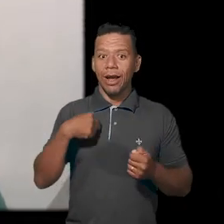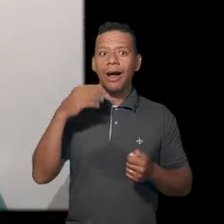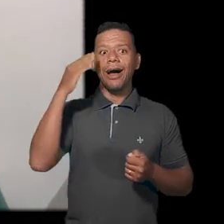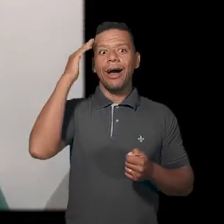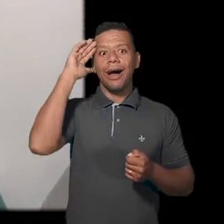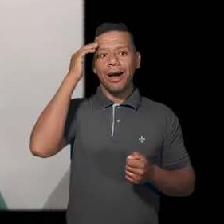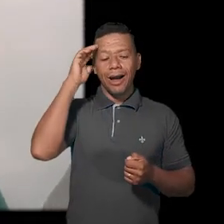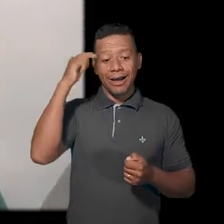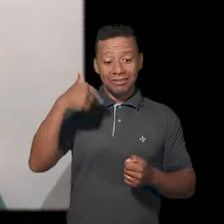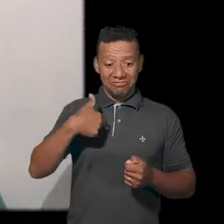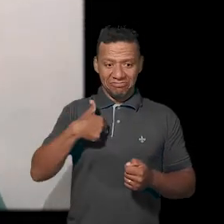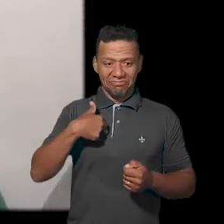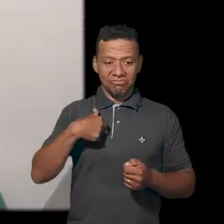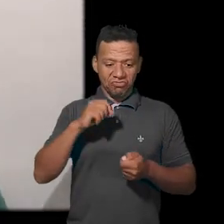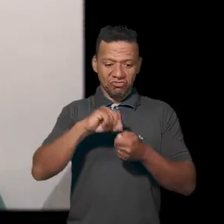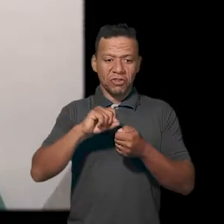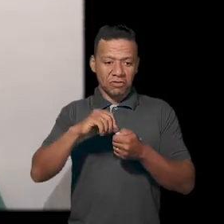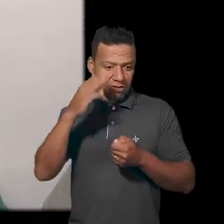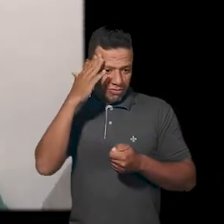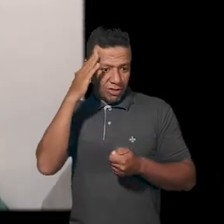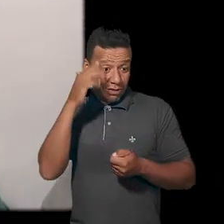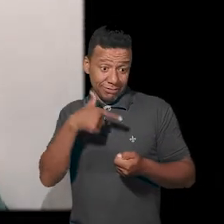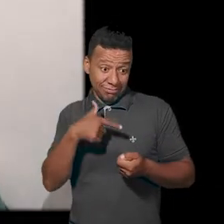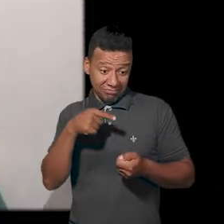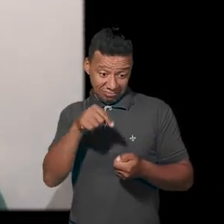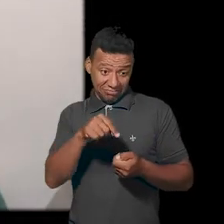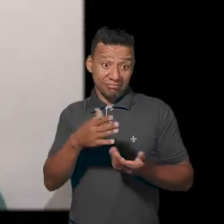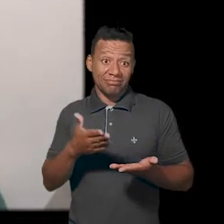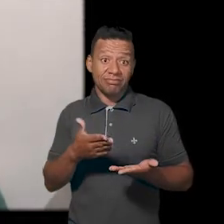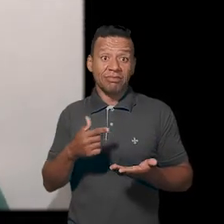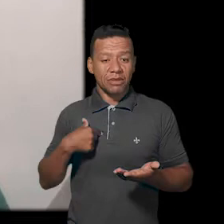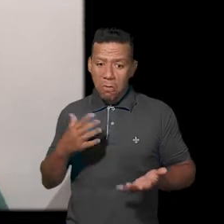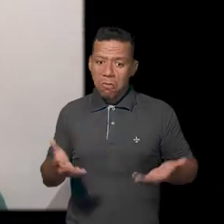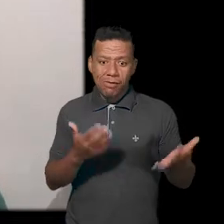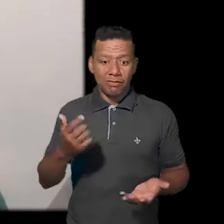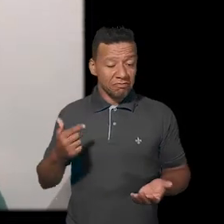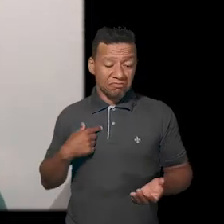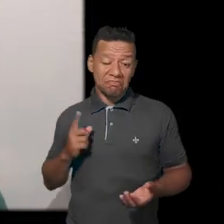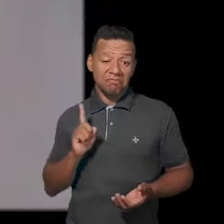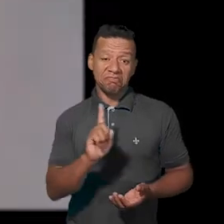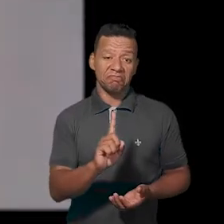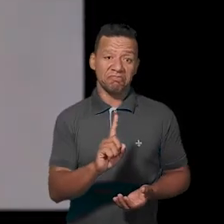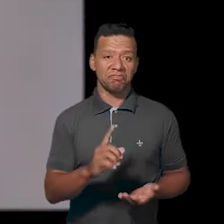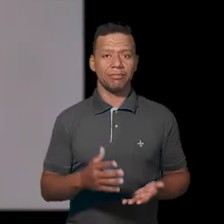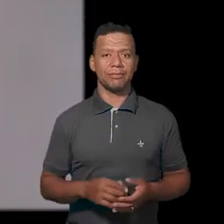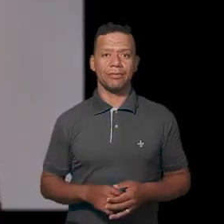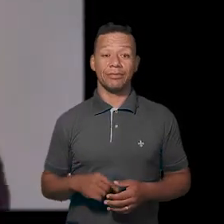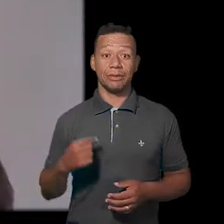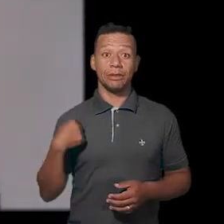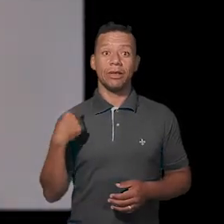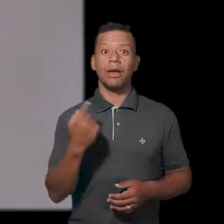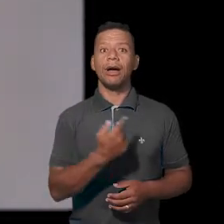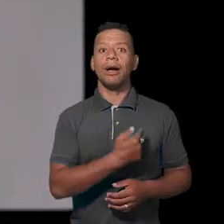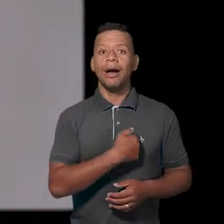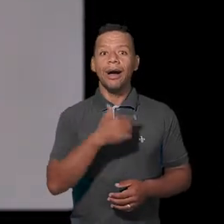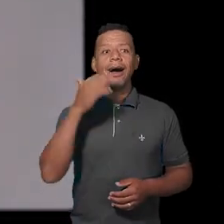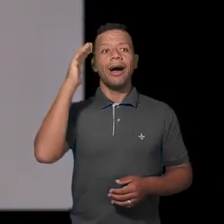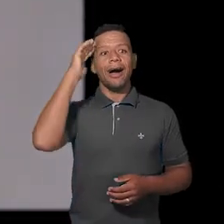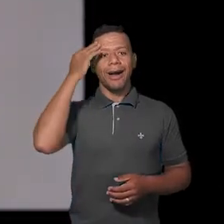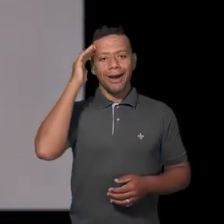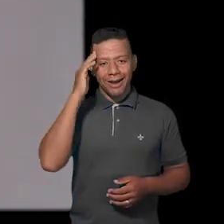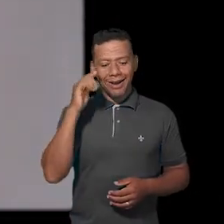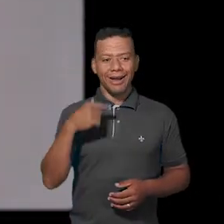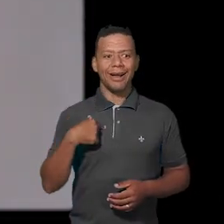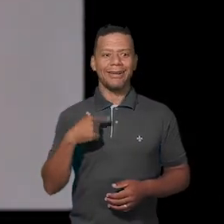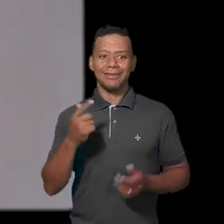assim, poxa, eu sei fazer isso, é isso que eu sei fazer. E a gente foi entendendo que dava para a